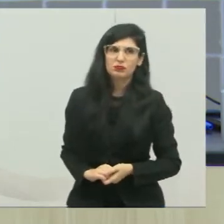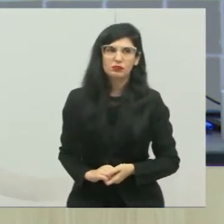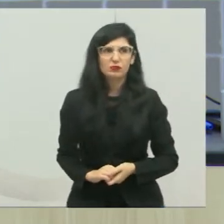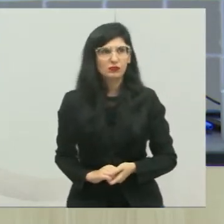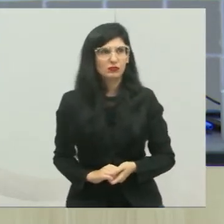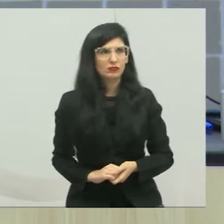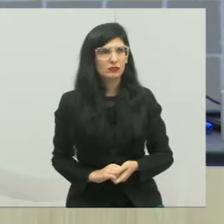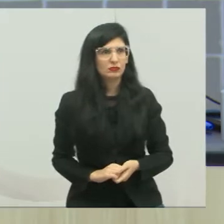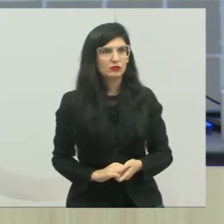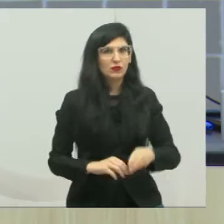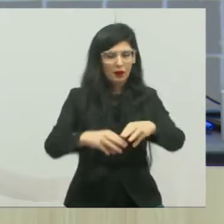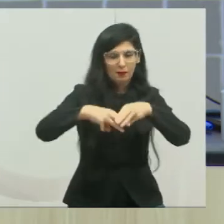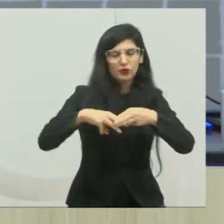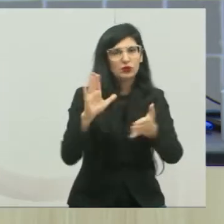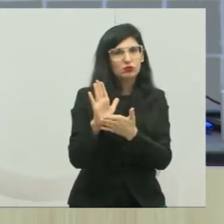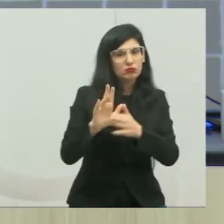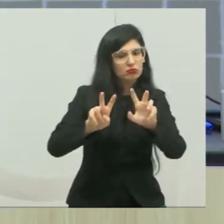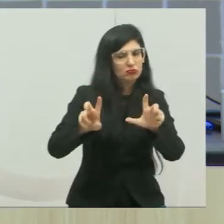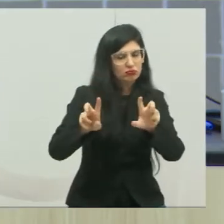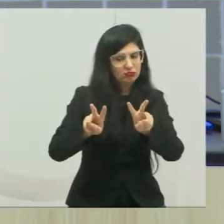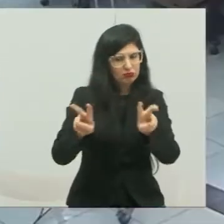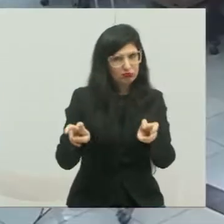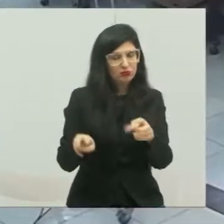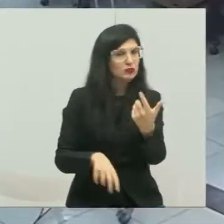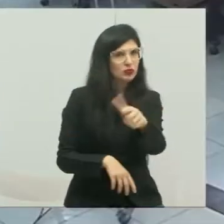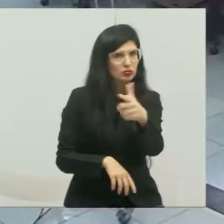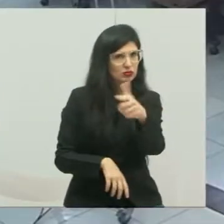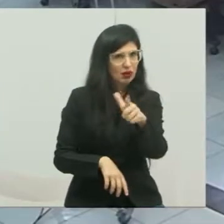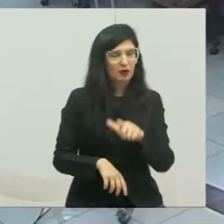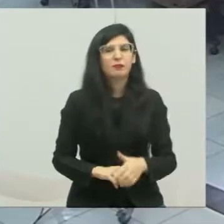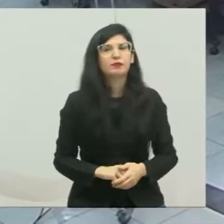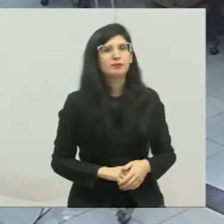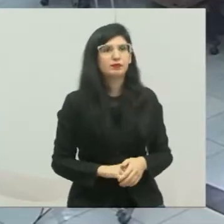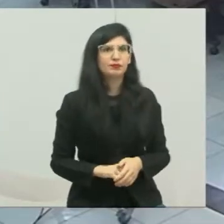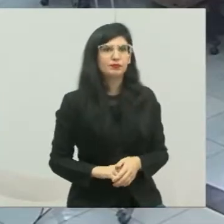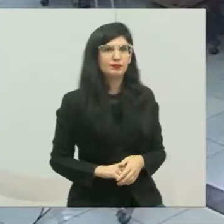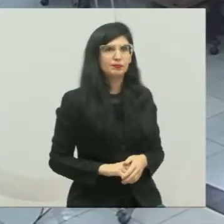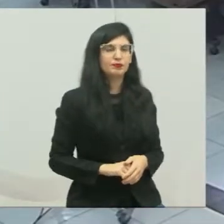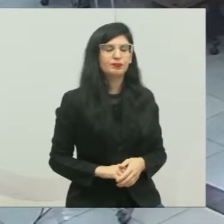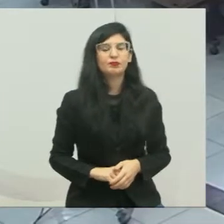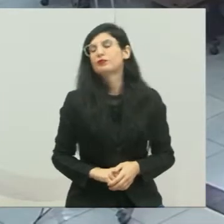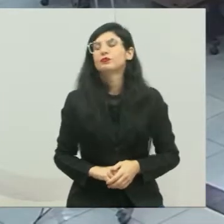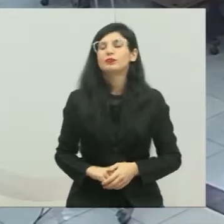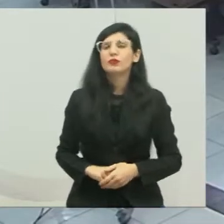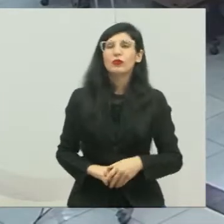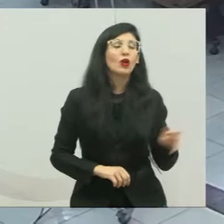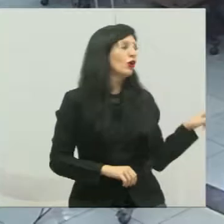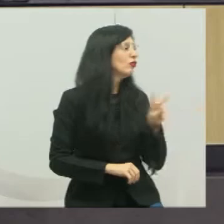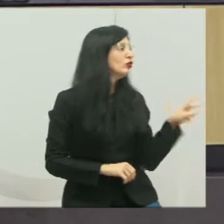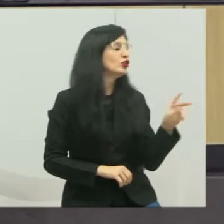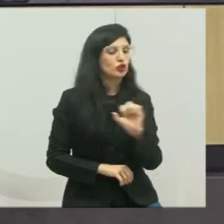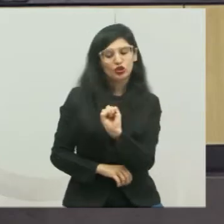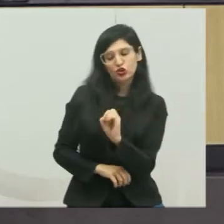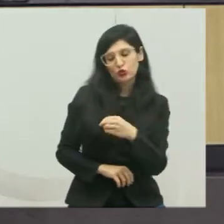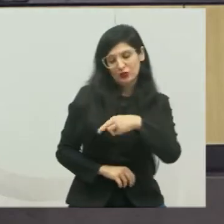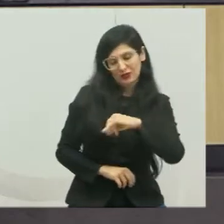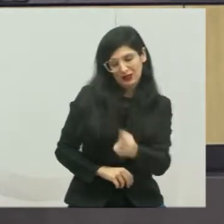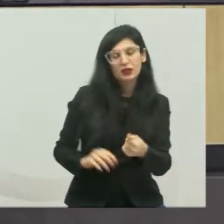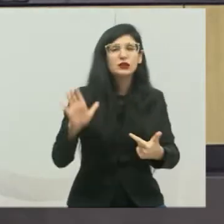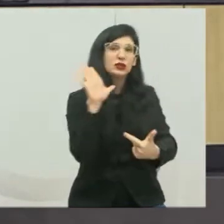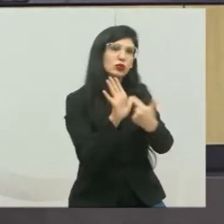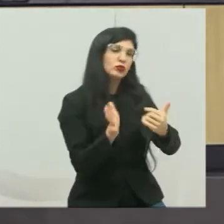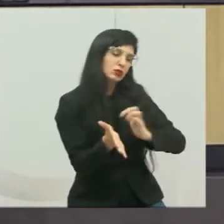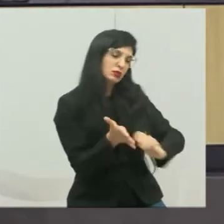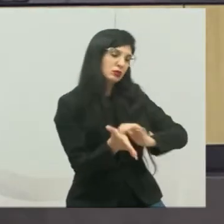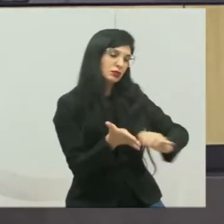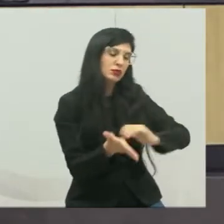Não temos mais moção, senhor presidente. Solicito à segunda secretária, a vereadora Sônia Patas da Amizade, que faça a leitura